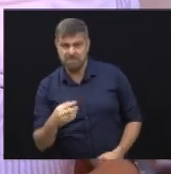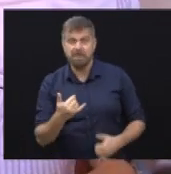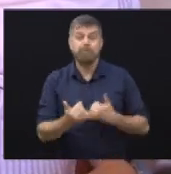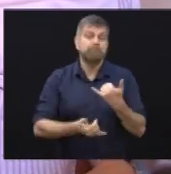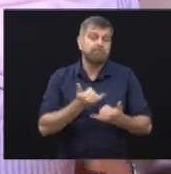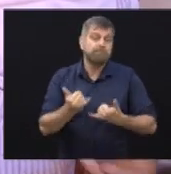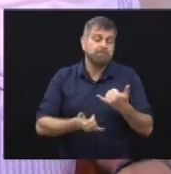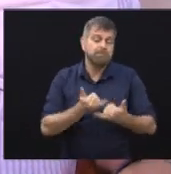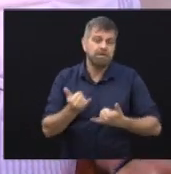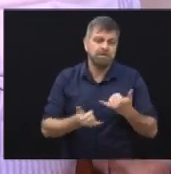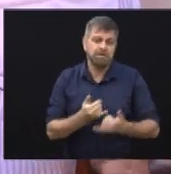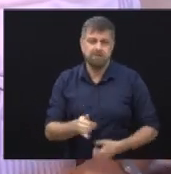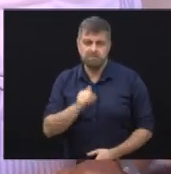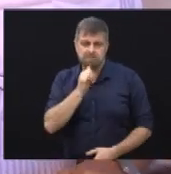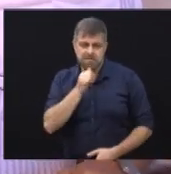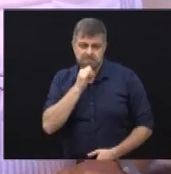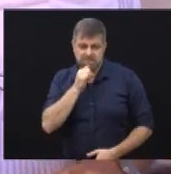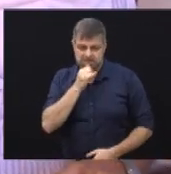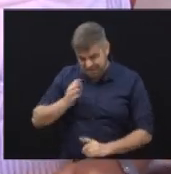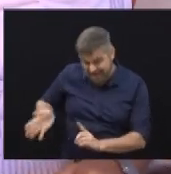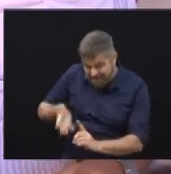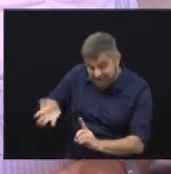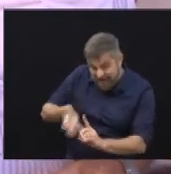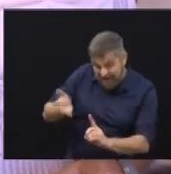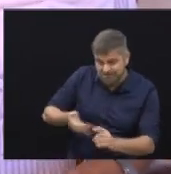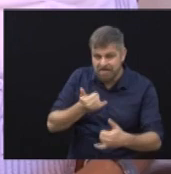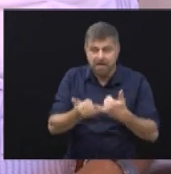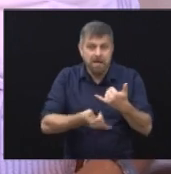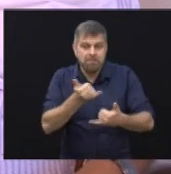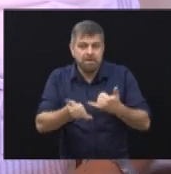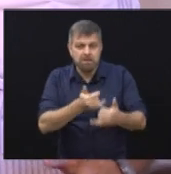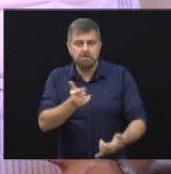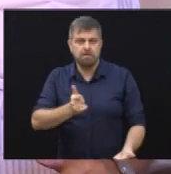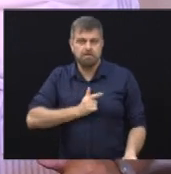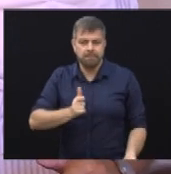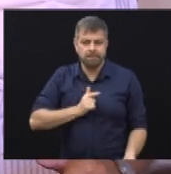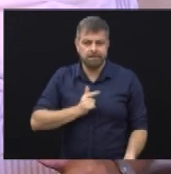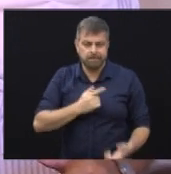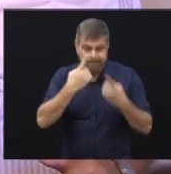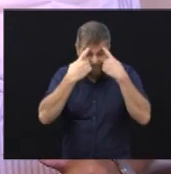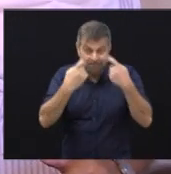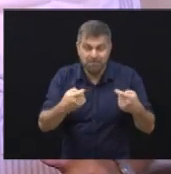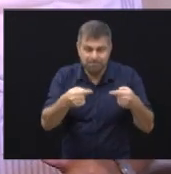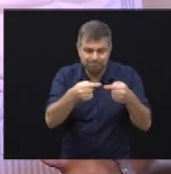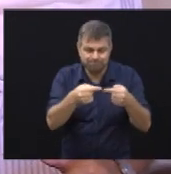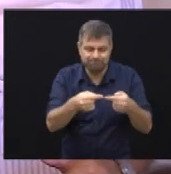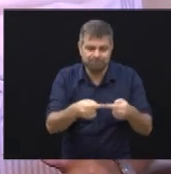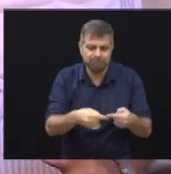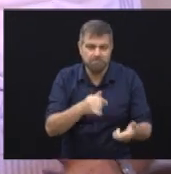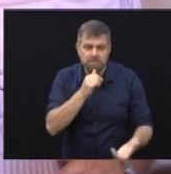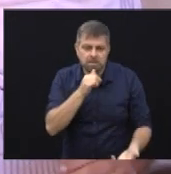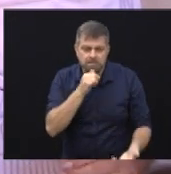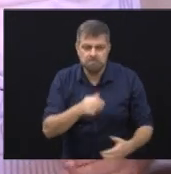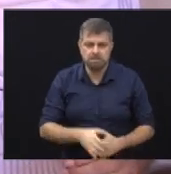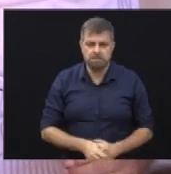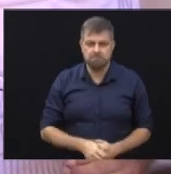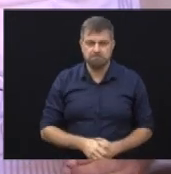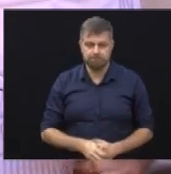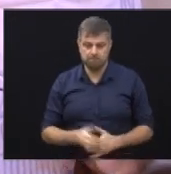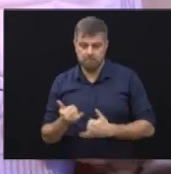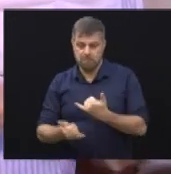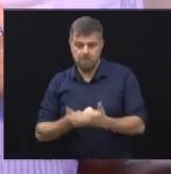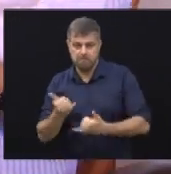também a brinquedos, né, a brincadeiras principalmente, né, que tem aí um cunho de violência, como,